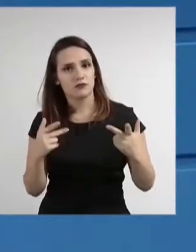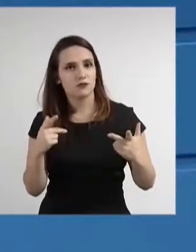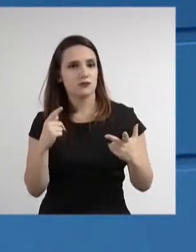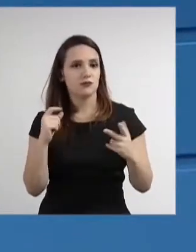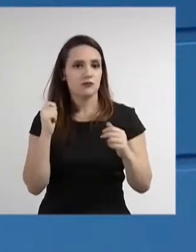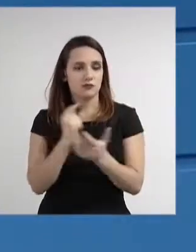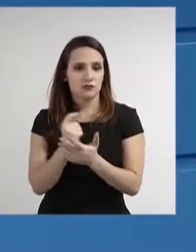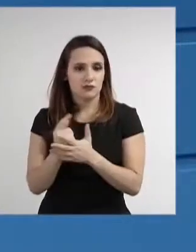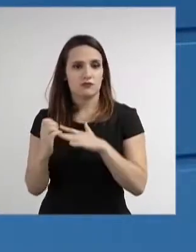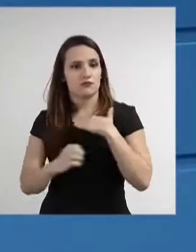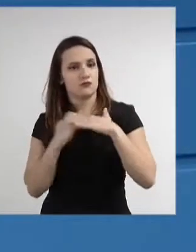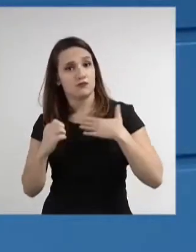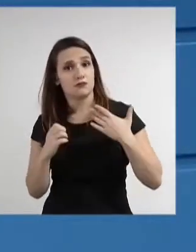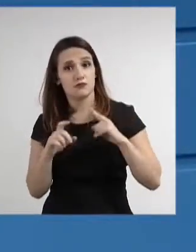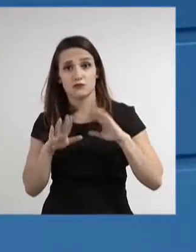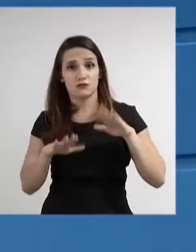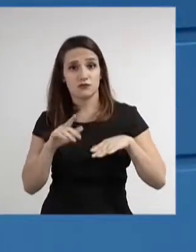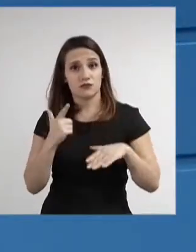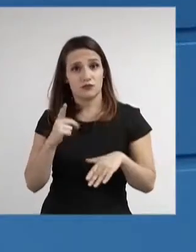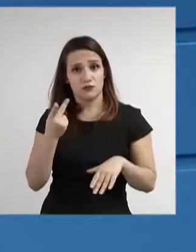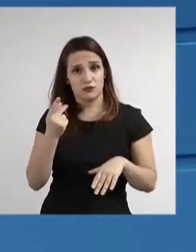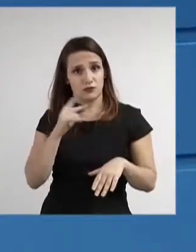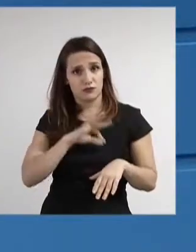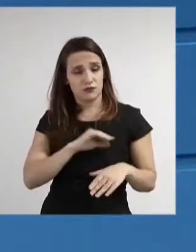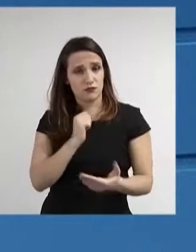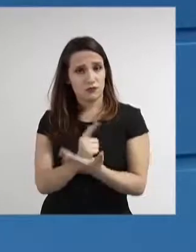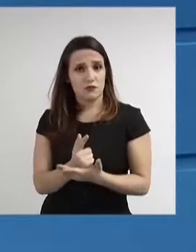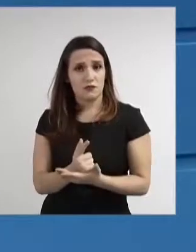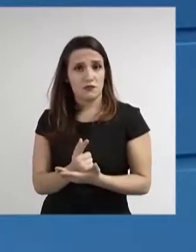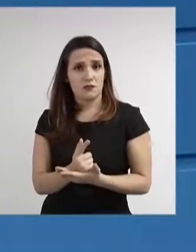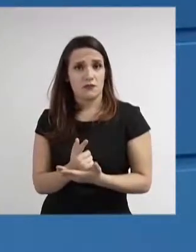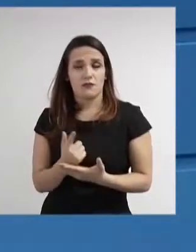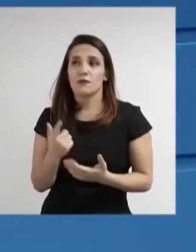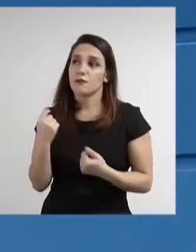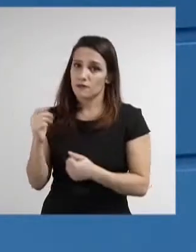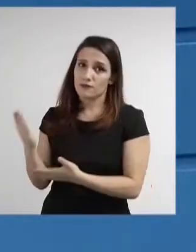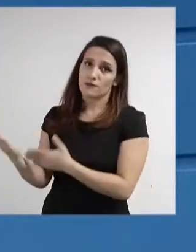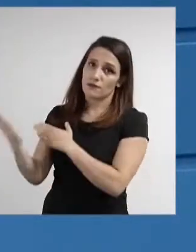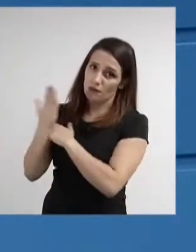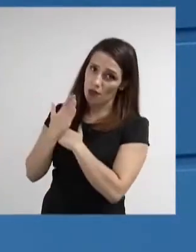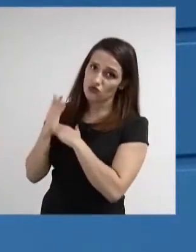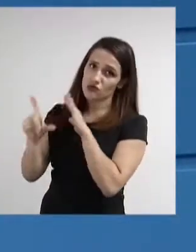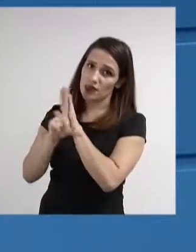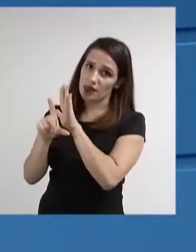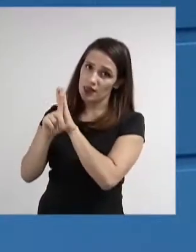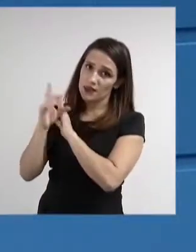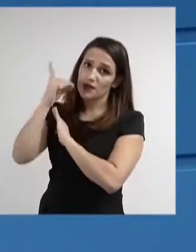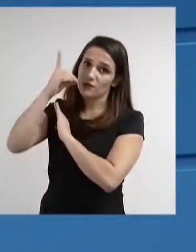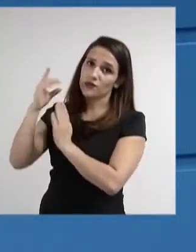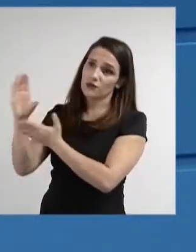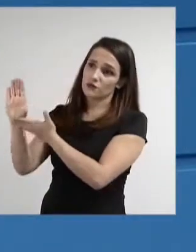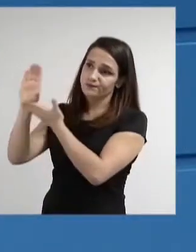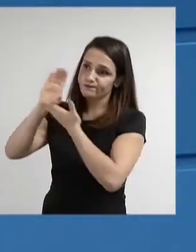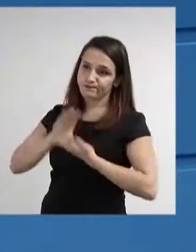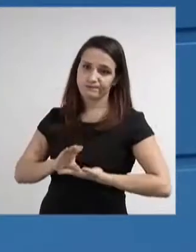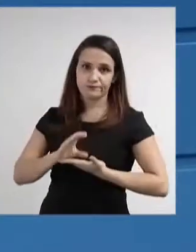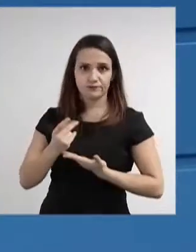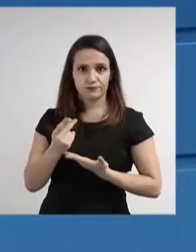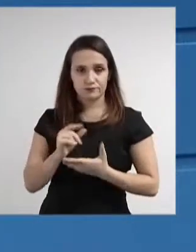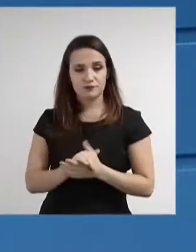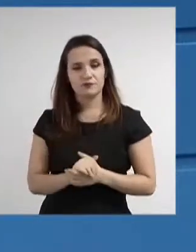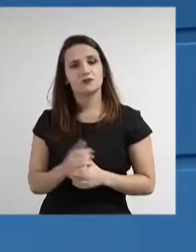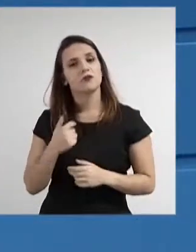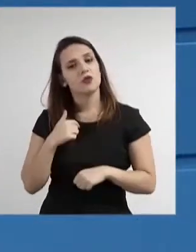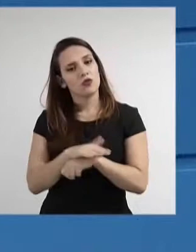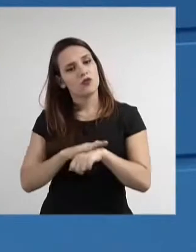de fornecedores. Então, acho que poderia ampliar esse valor das emendas individuais. E eu estava falando com o líder do governo agora,